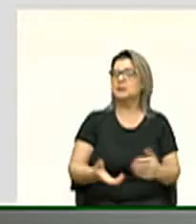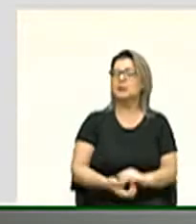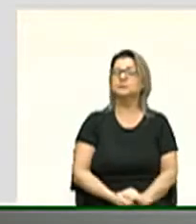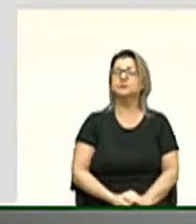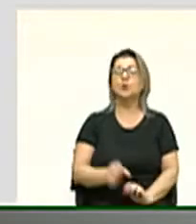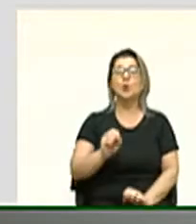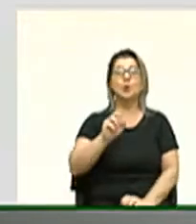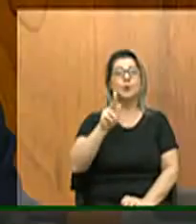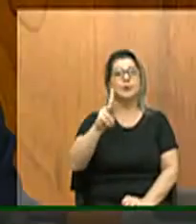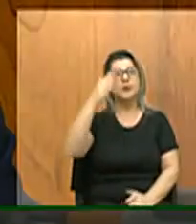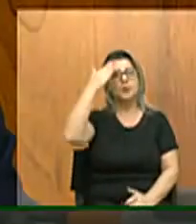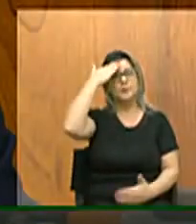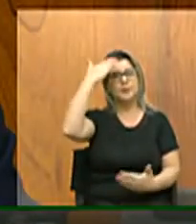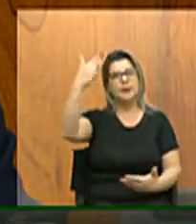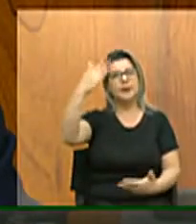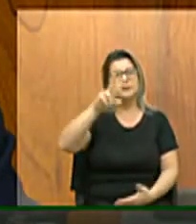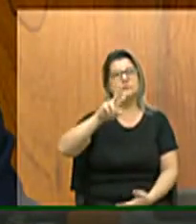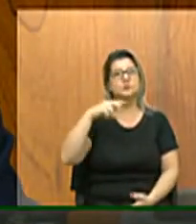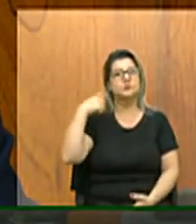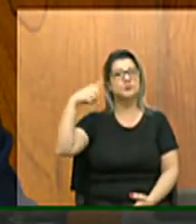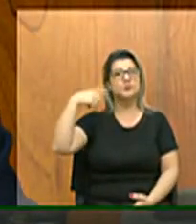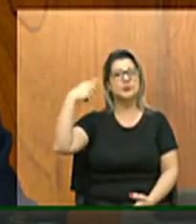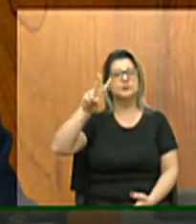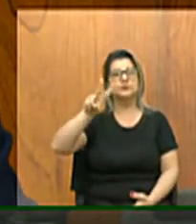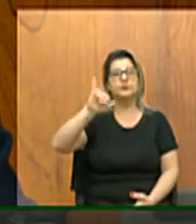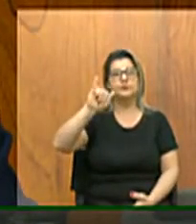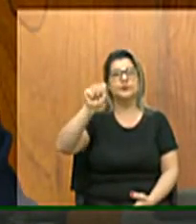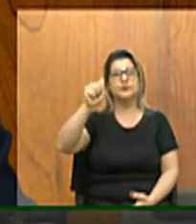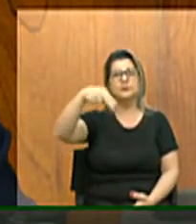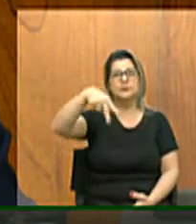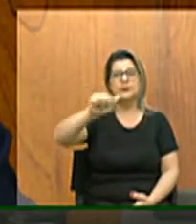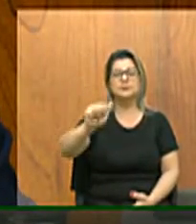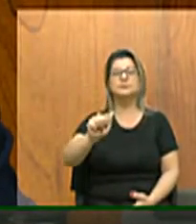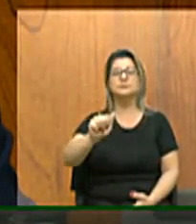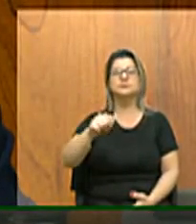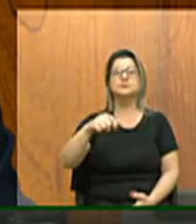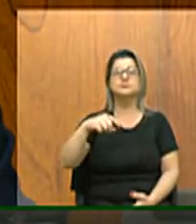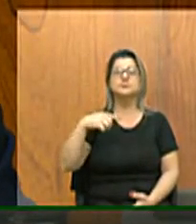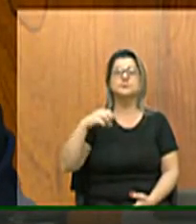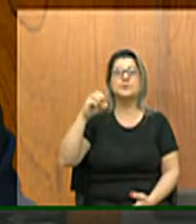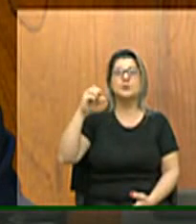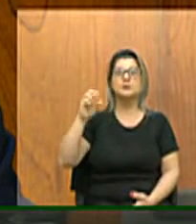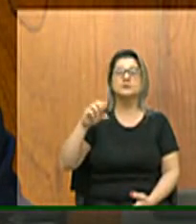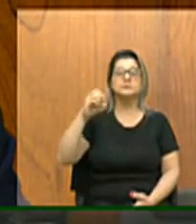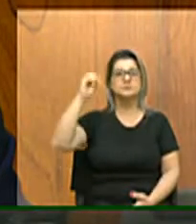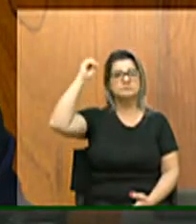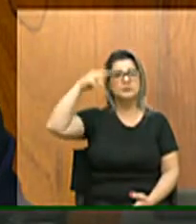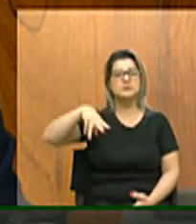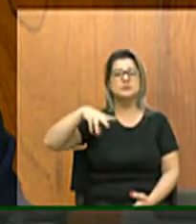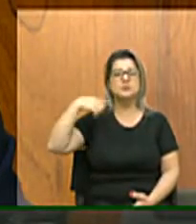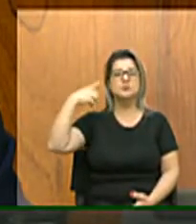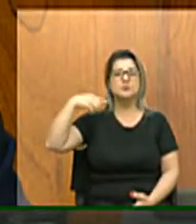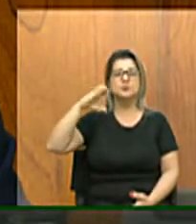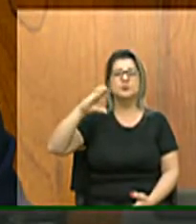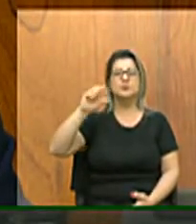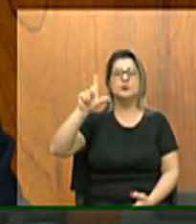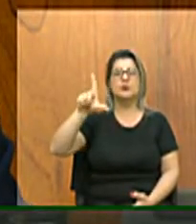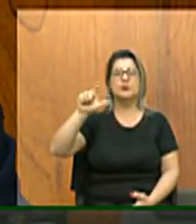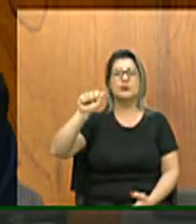Ok, obrigado, deputado Luiz Henrique Viana. Inscrito agora, deputado Aloysio Klasman. Desiste o deputado Klasman. Deputado Fernando